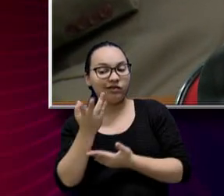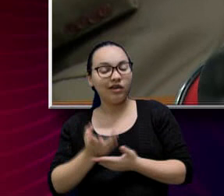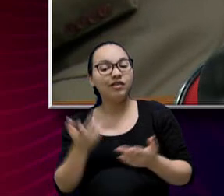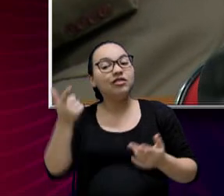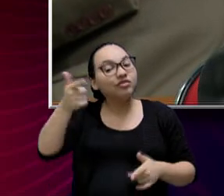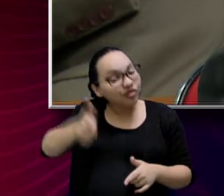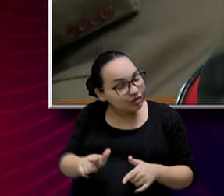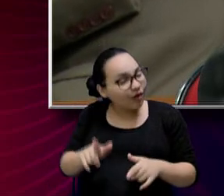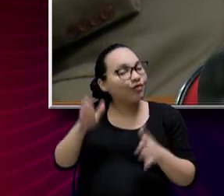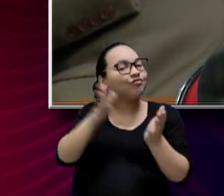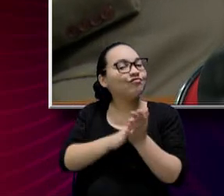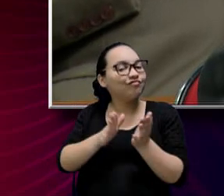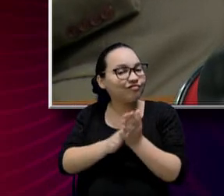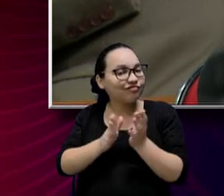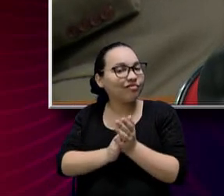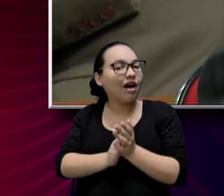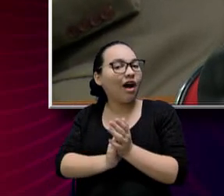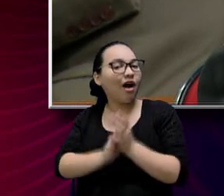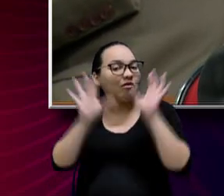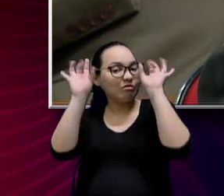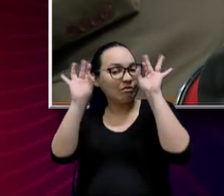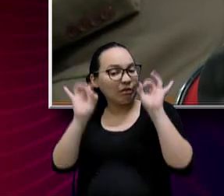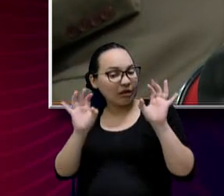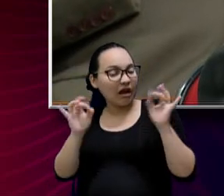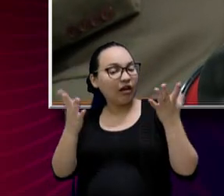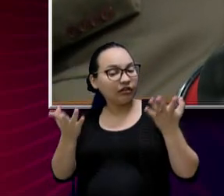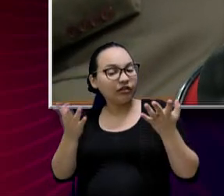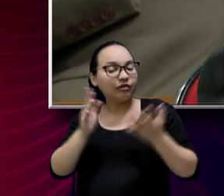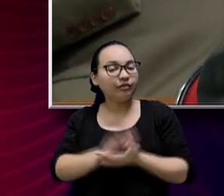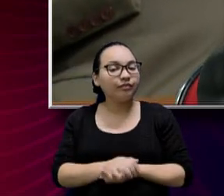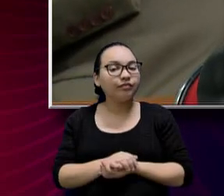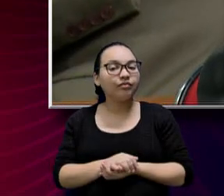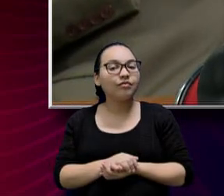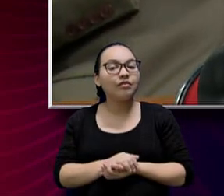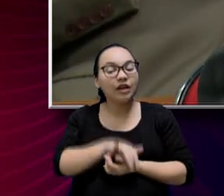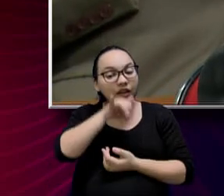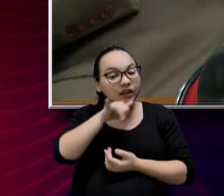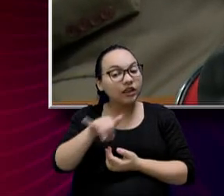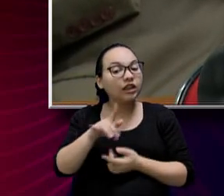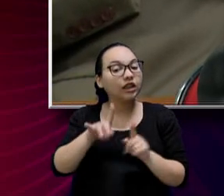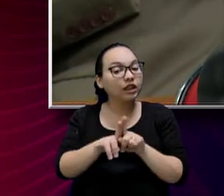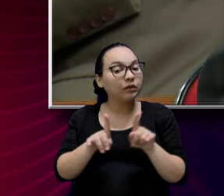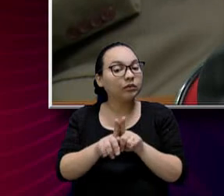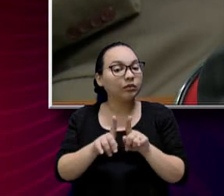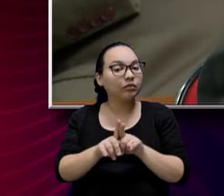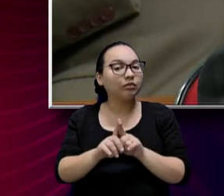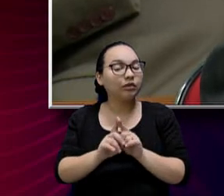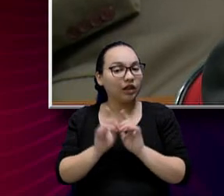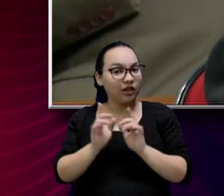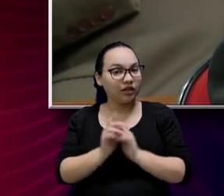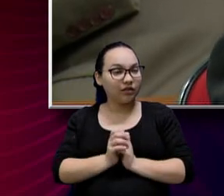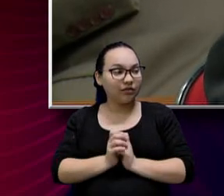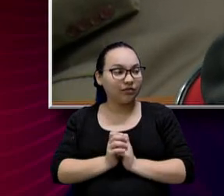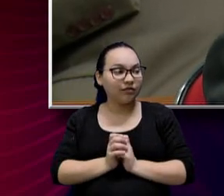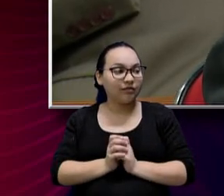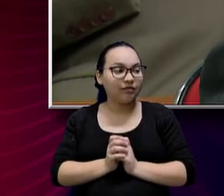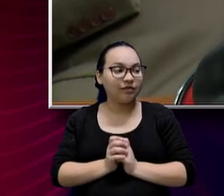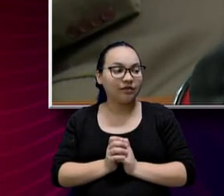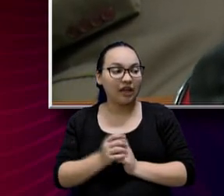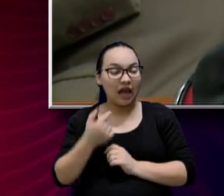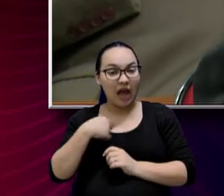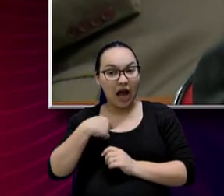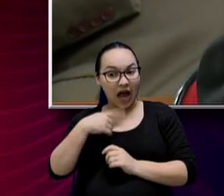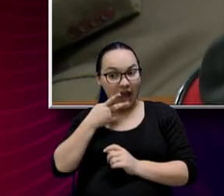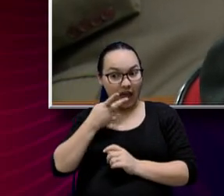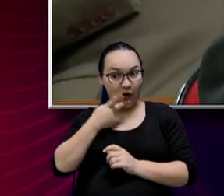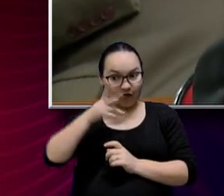mais pela homenagem, e dizer ao Pedro, agora a última palavra é minha, que sim, é um